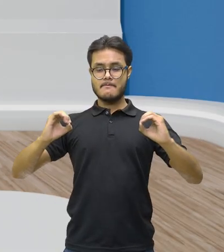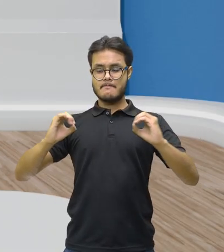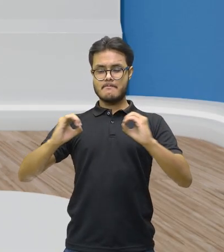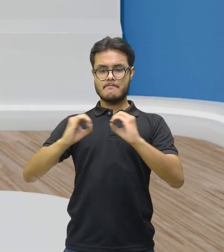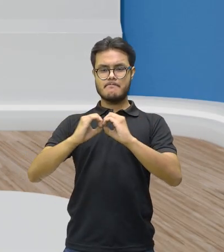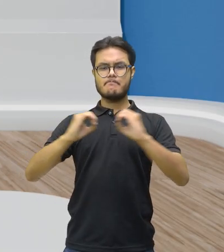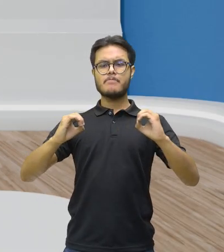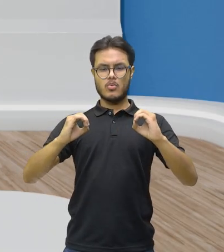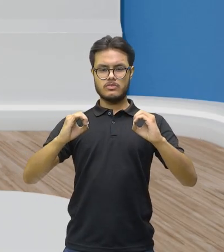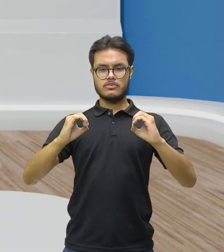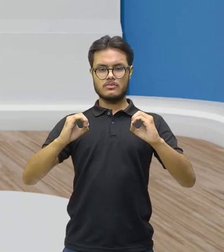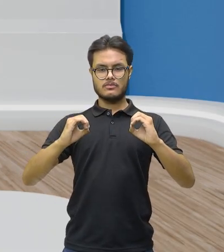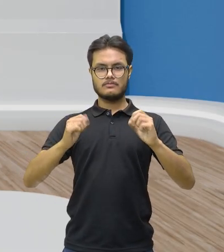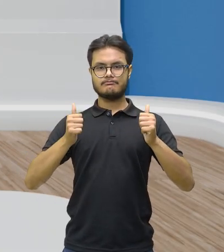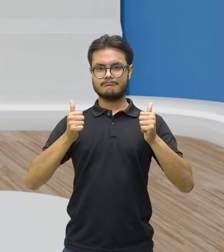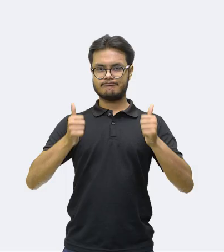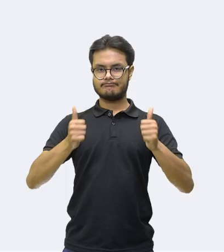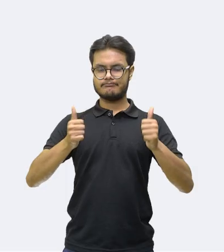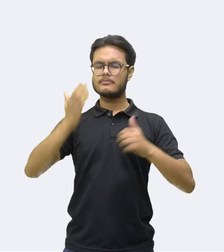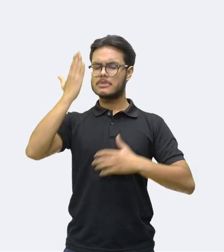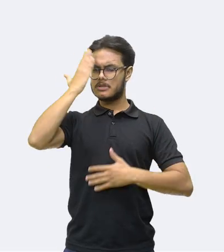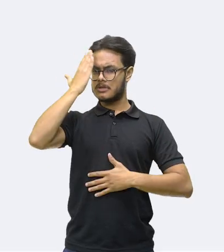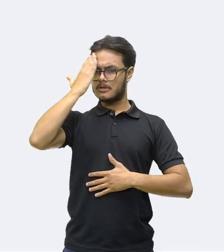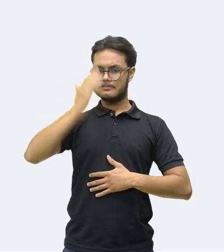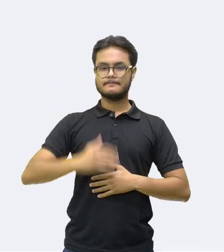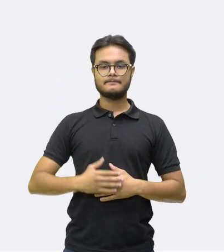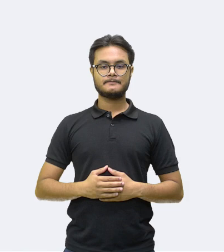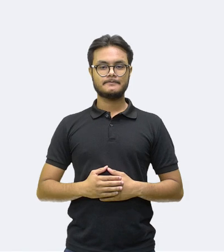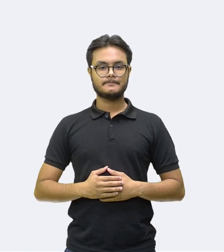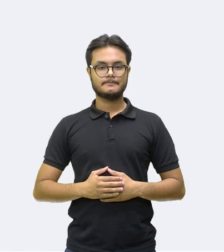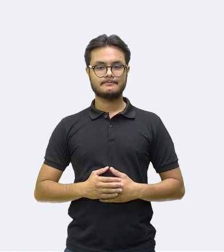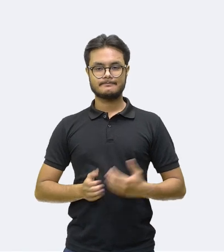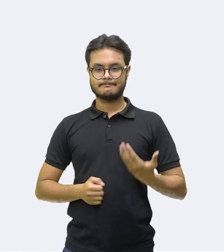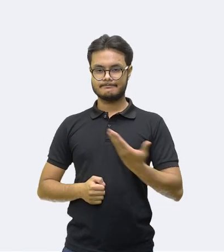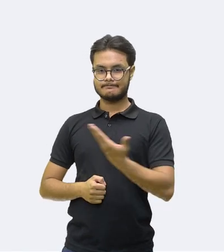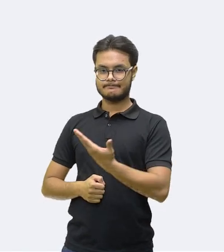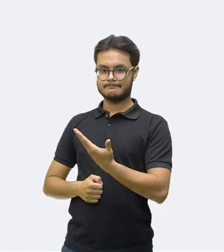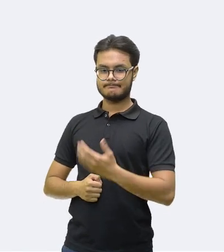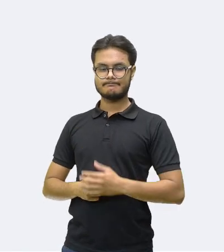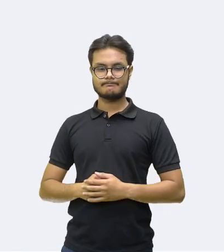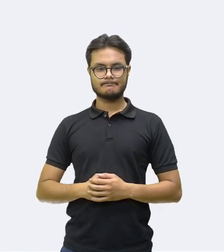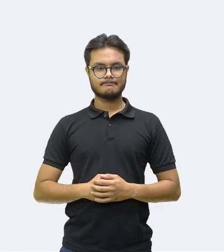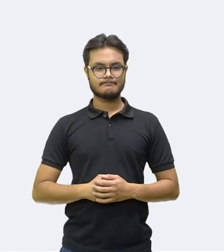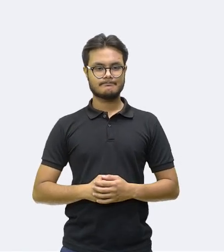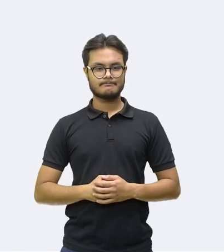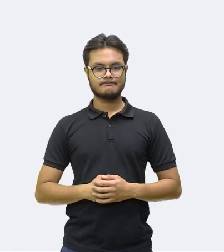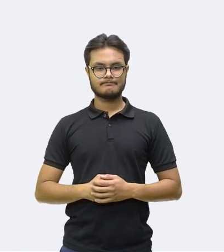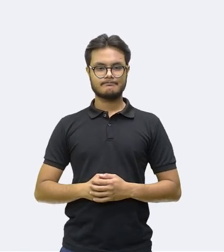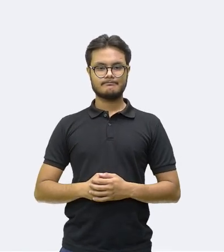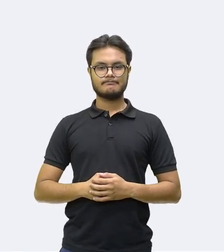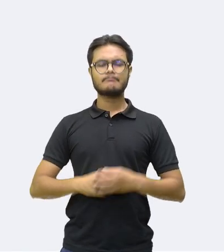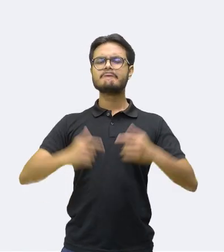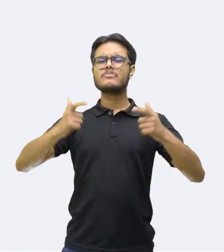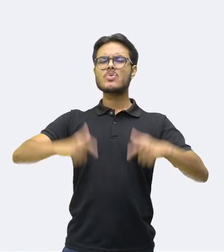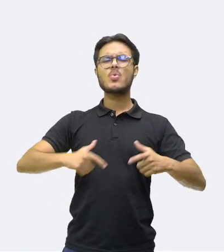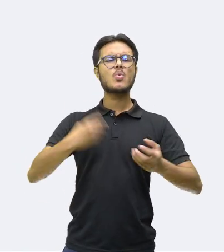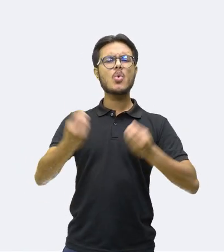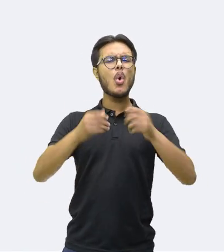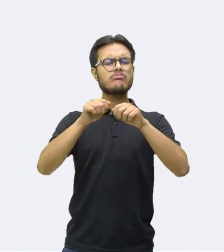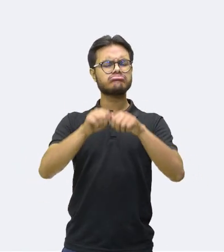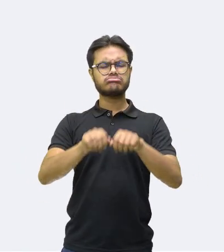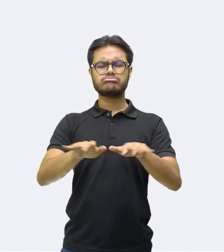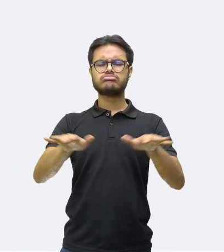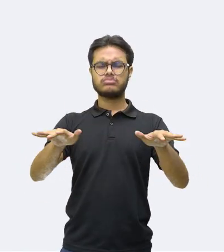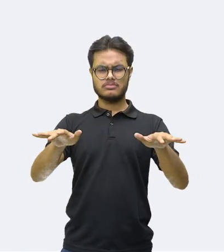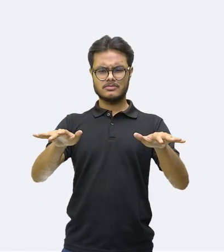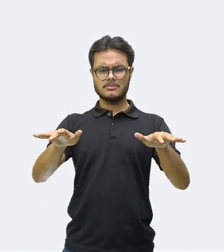perfeitamente elástica e frontal. Beleza. Continuando. Outra coisa importante é a figura de propagação da onda. Você pega essa figura que